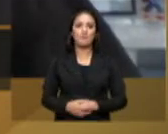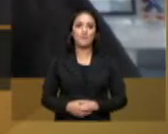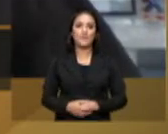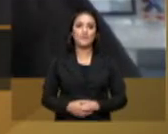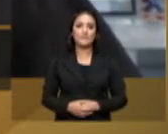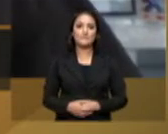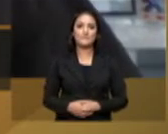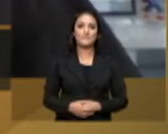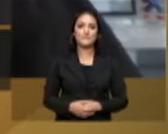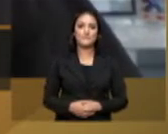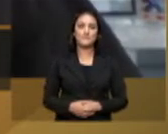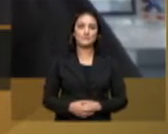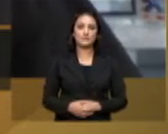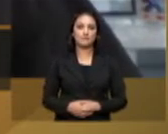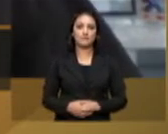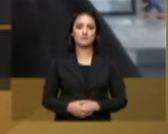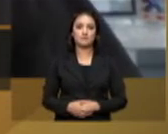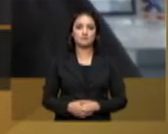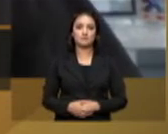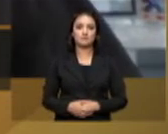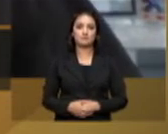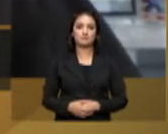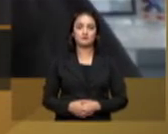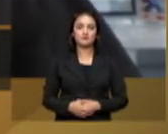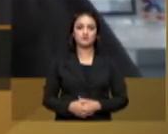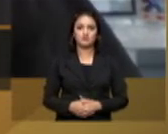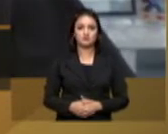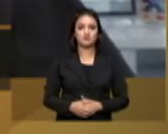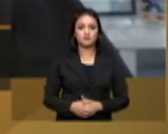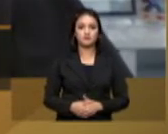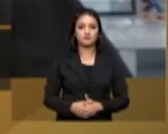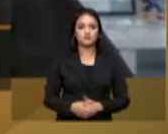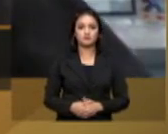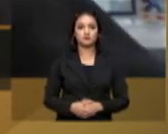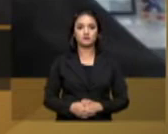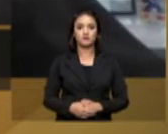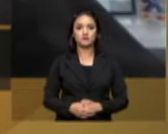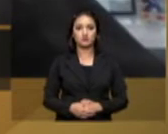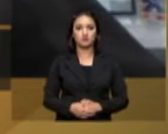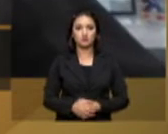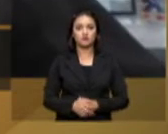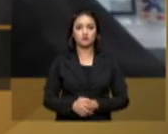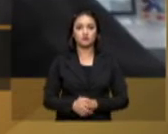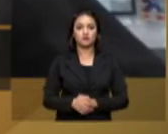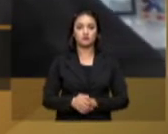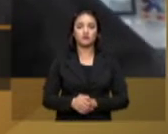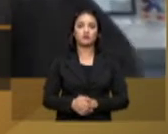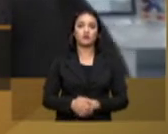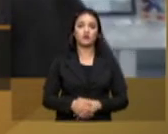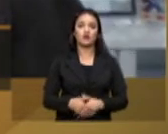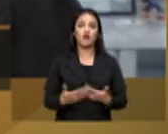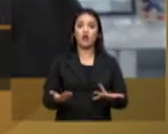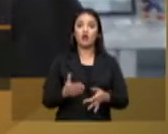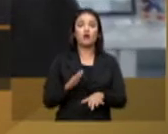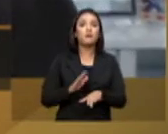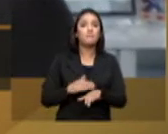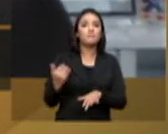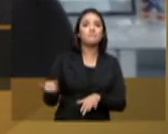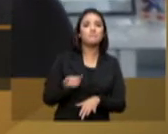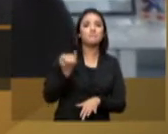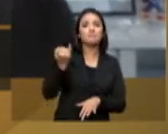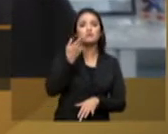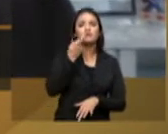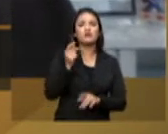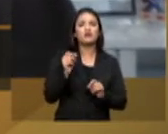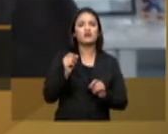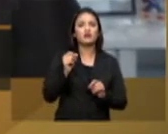excelências, o mais importante aqui de se ressaltar, antes de mais nada, é que o